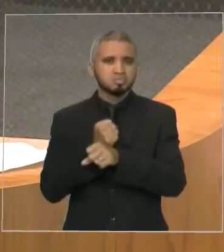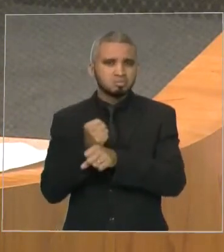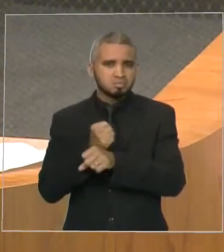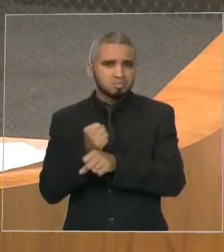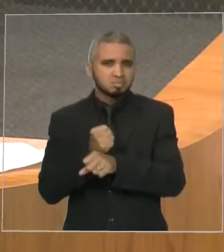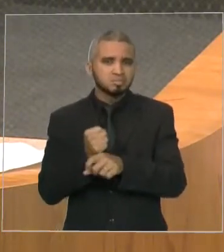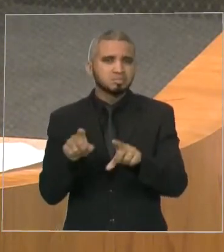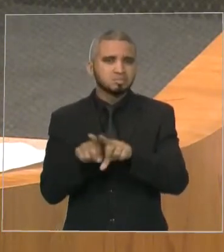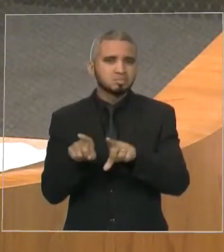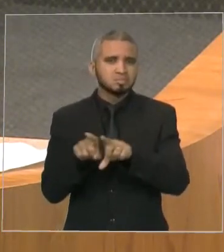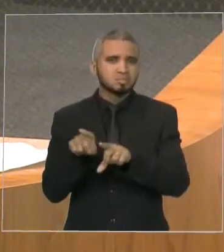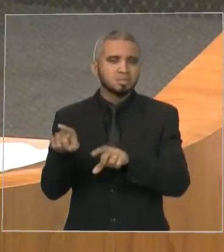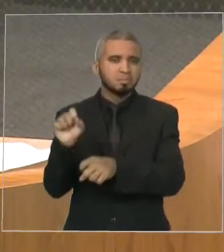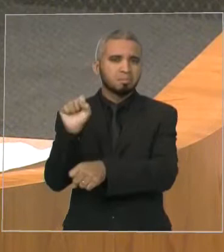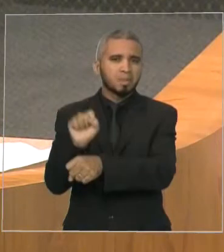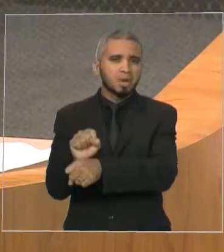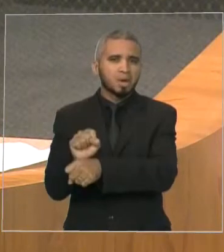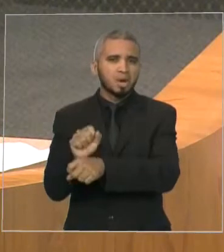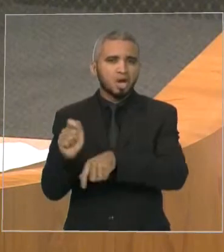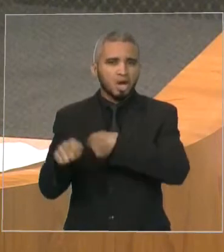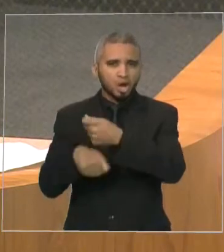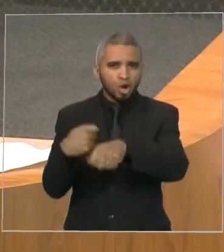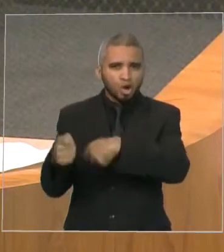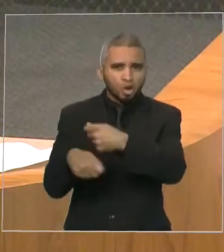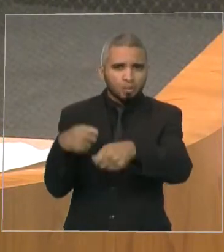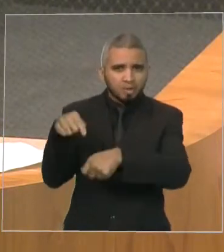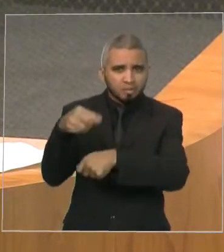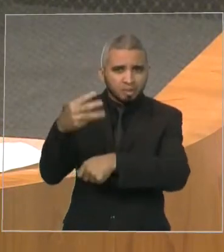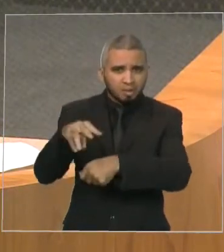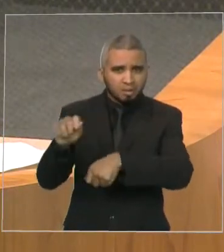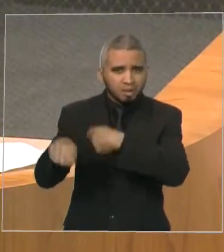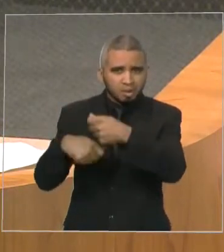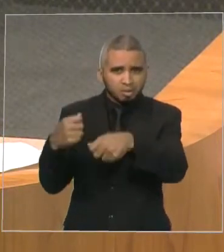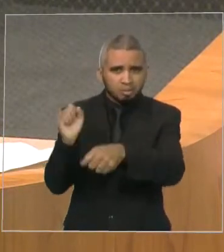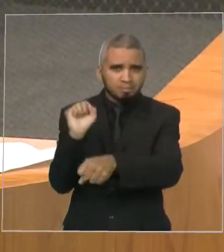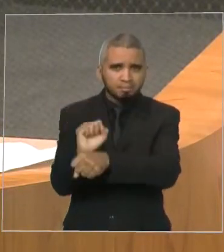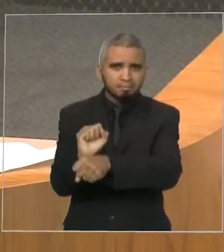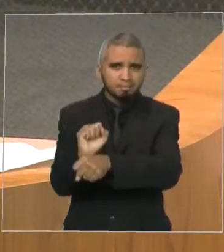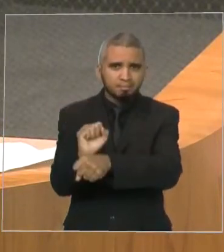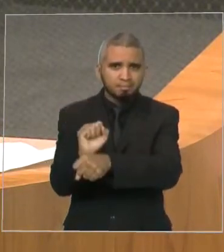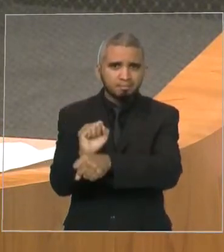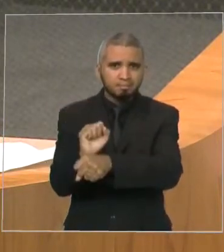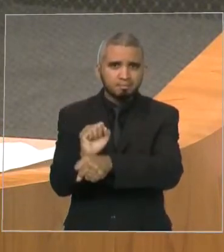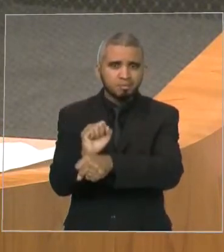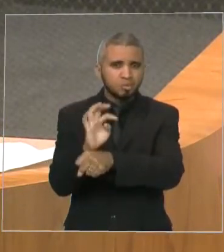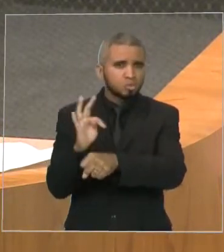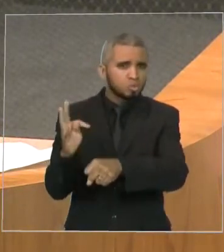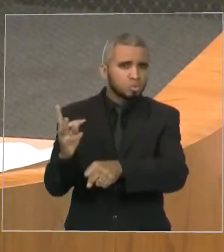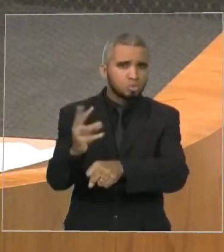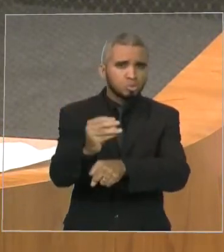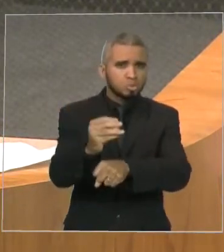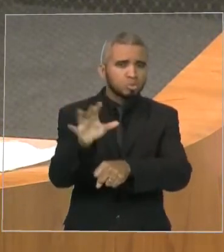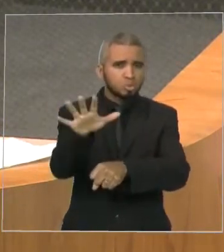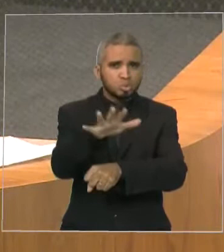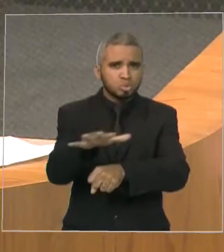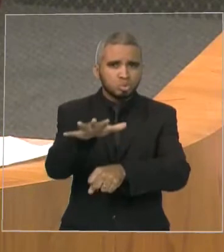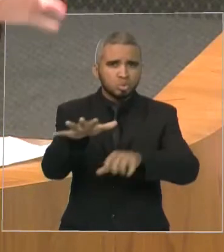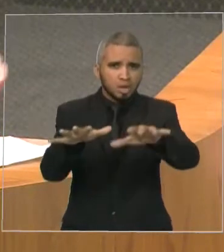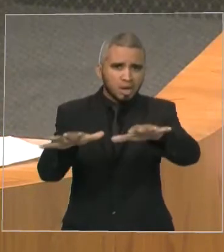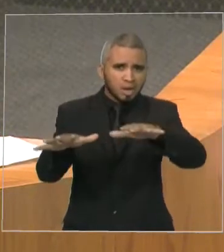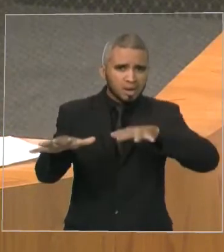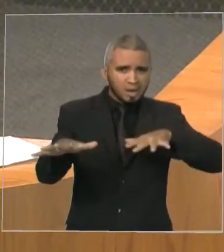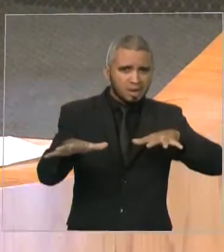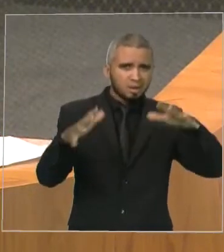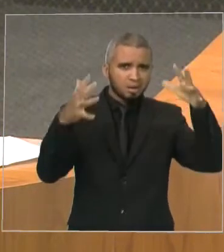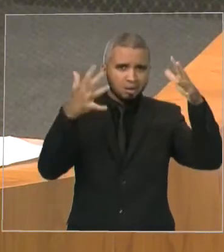paralisou a economia no Maranhão, fez cair todos os setores. Tudo está